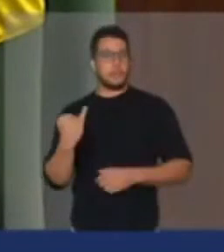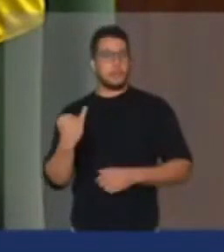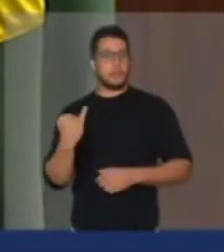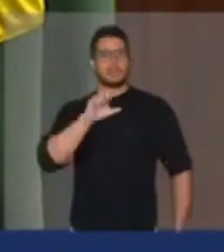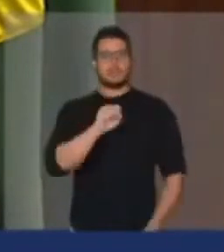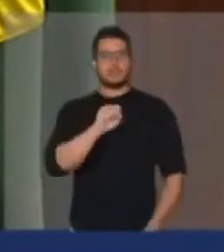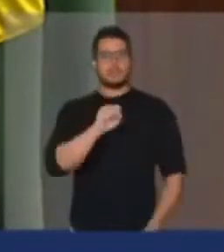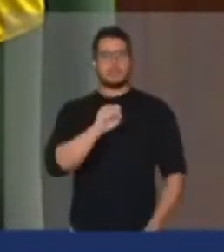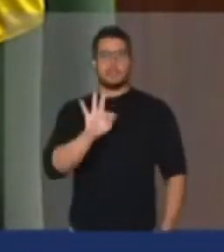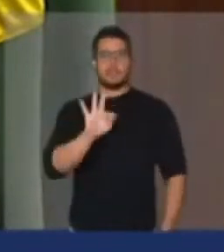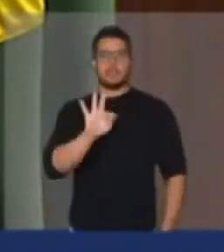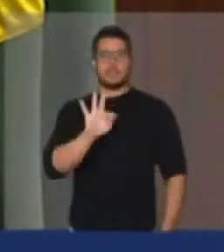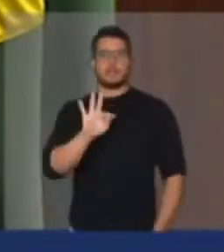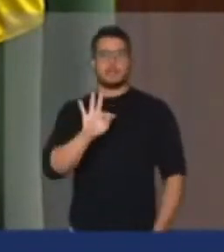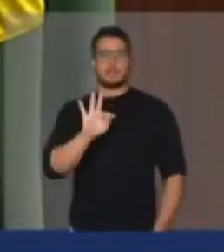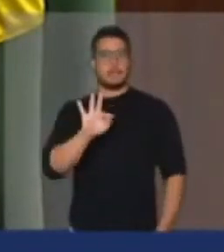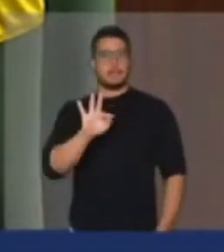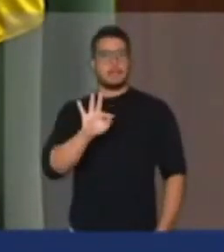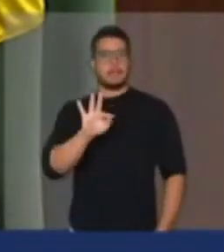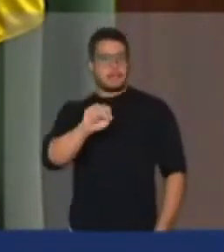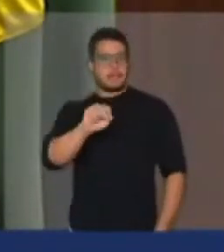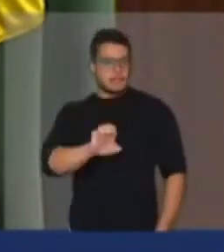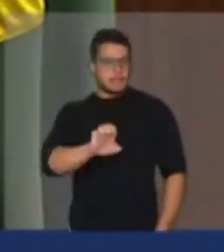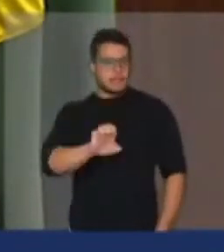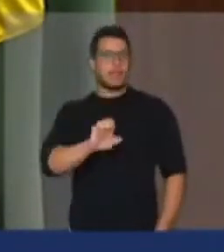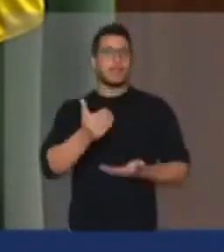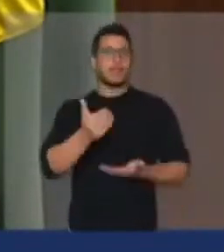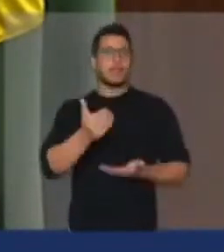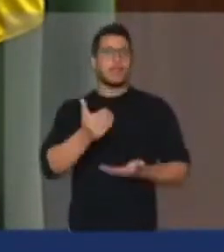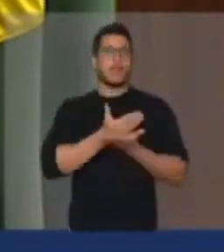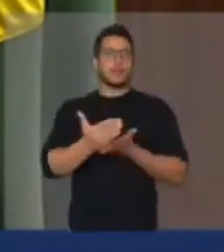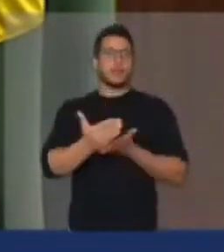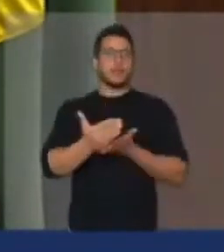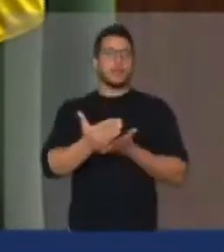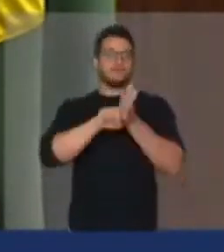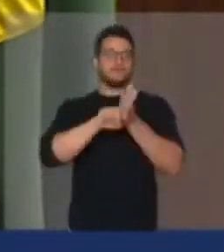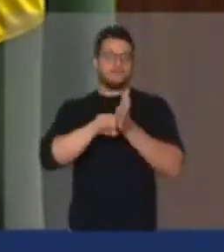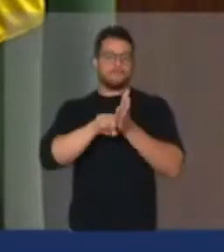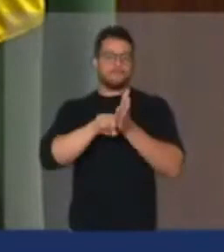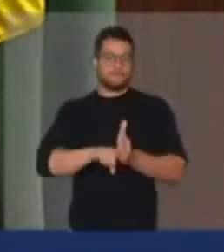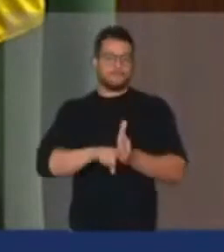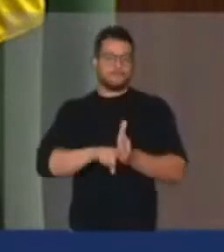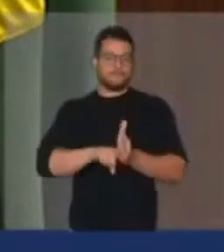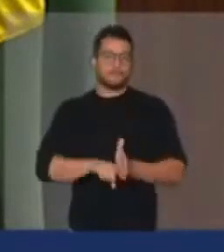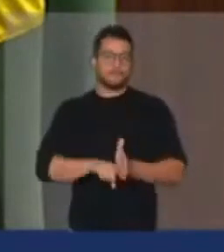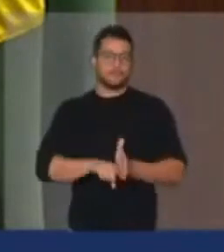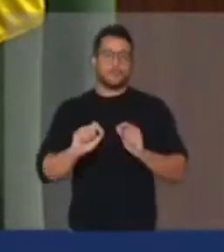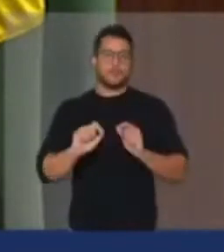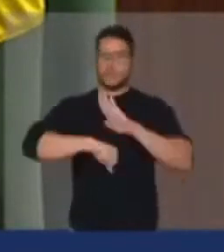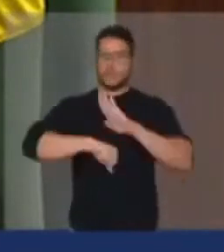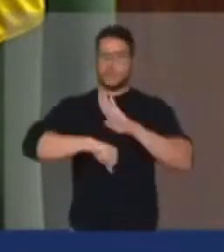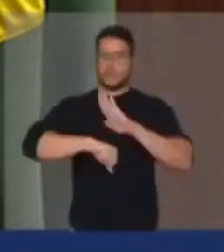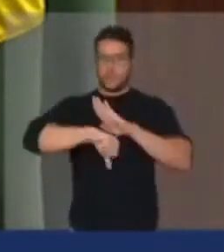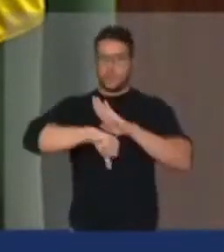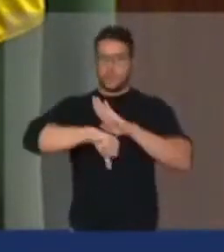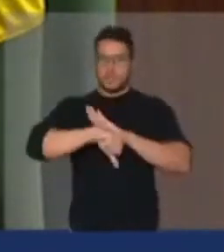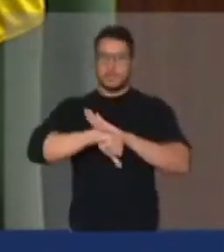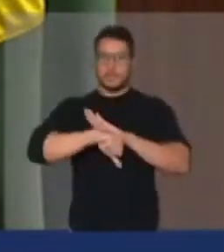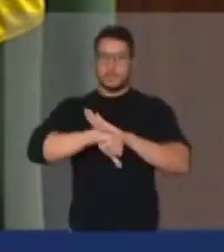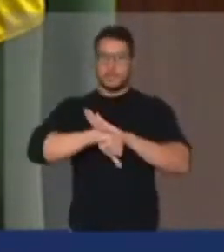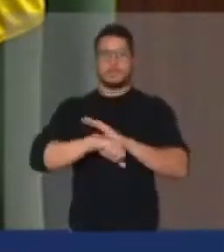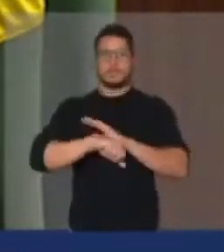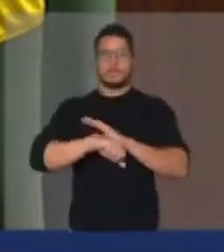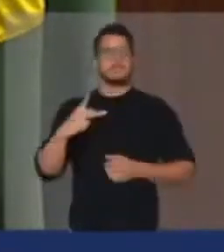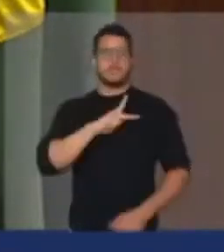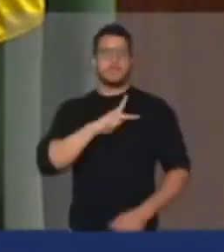Eleitoral de abrir uma investigação sobre os eventuais crimes cometidos